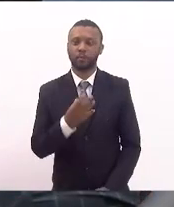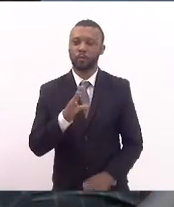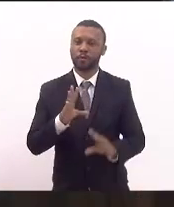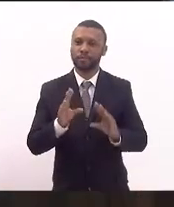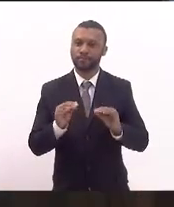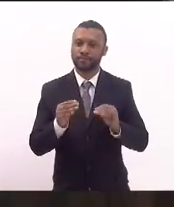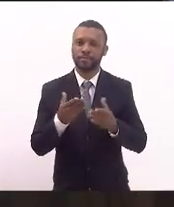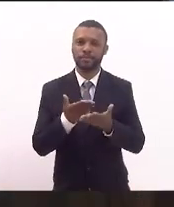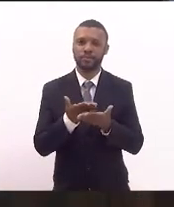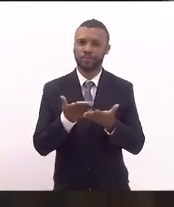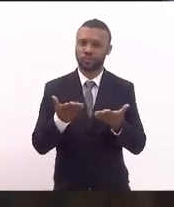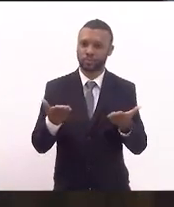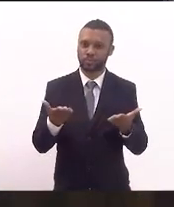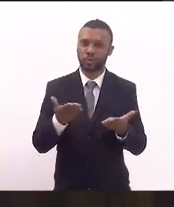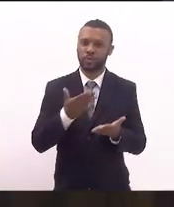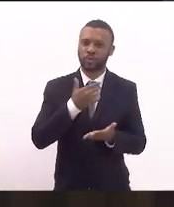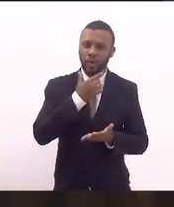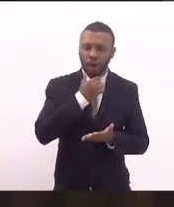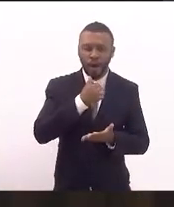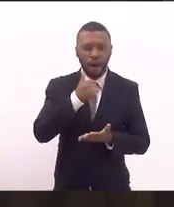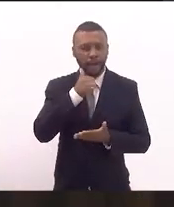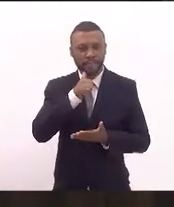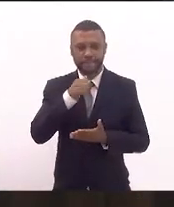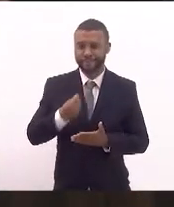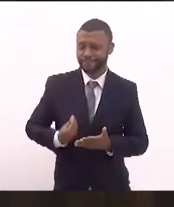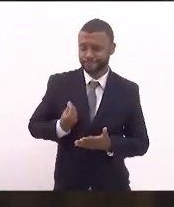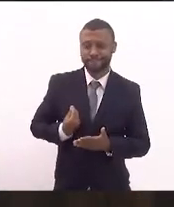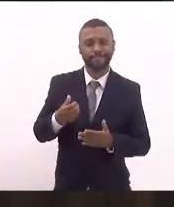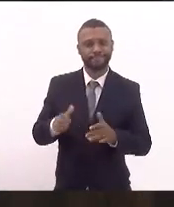Boa noite a todos e a todas.